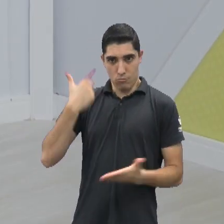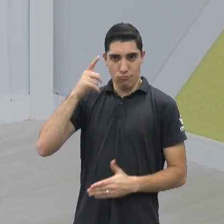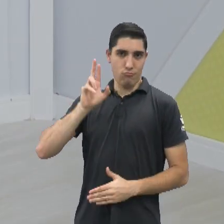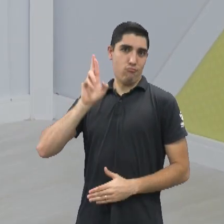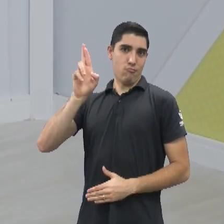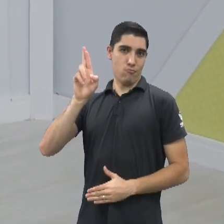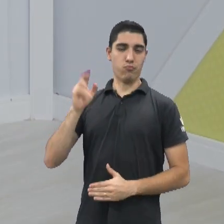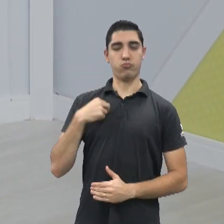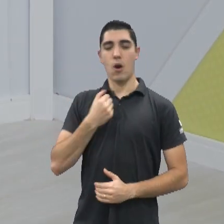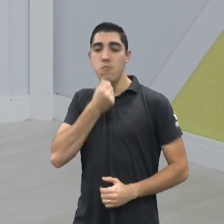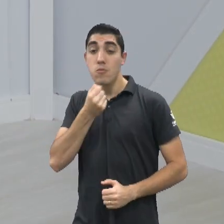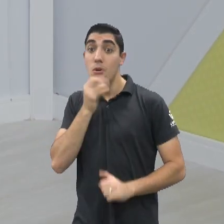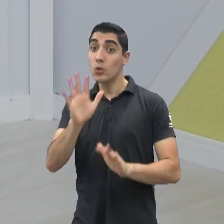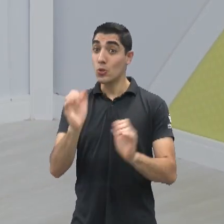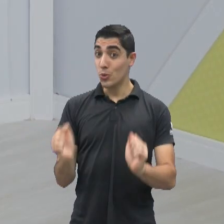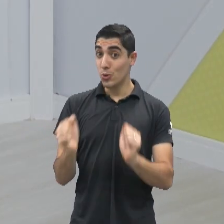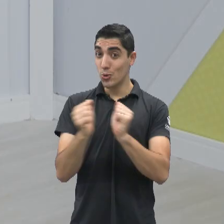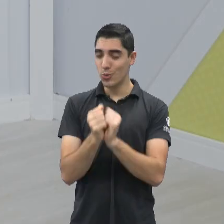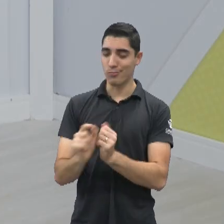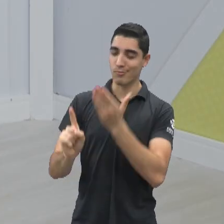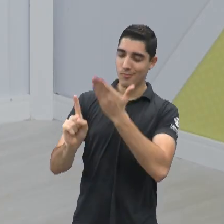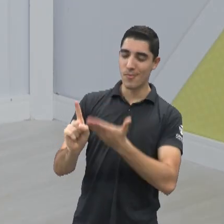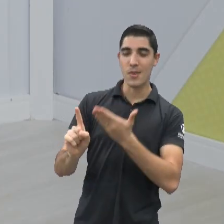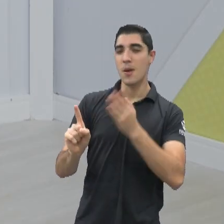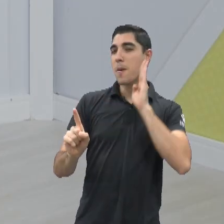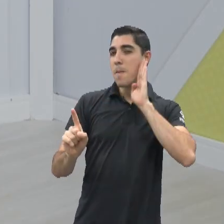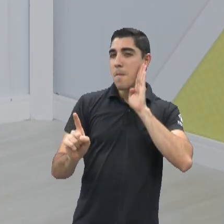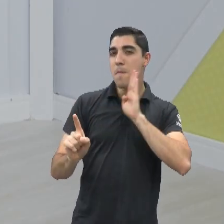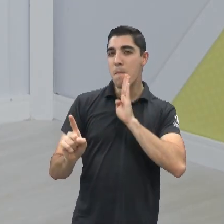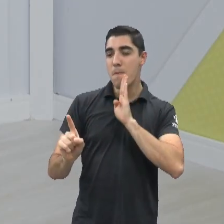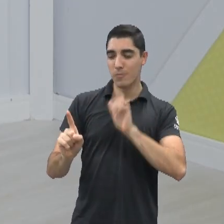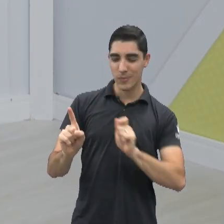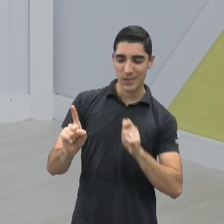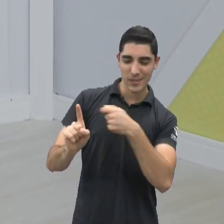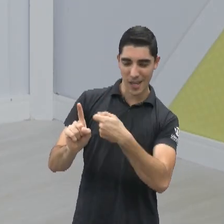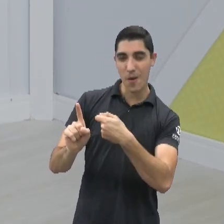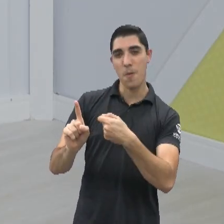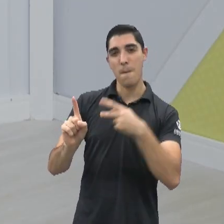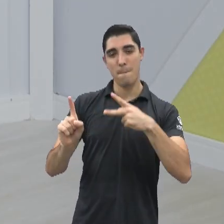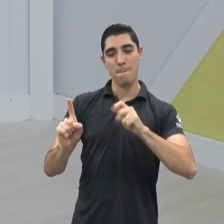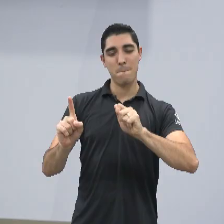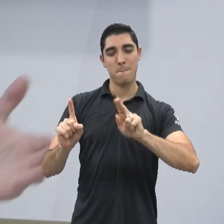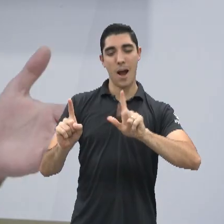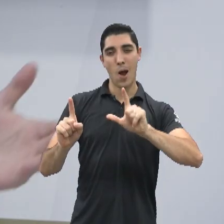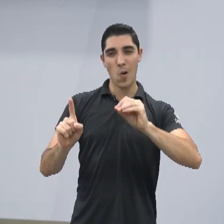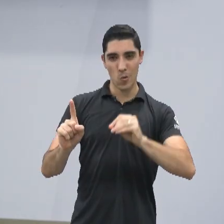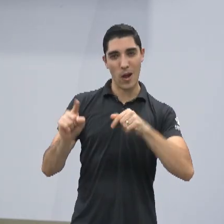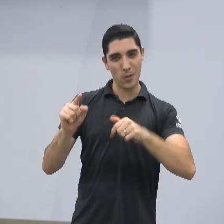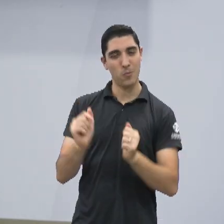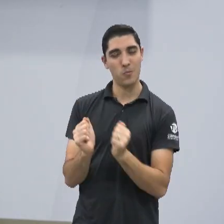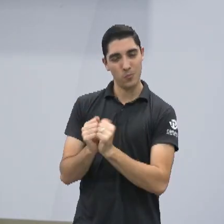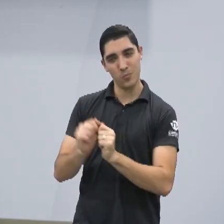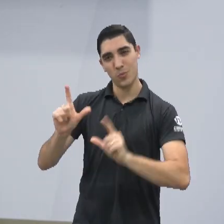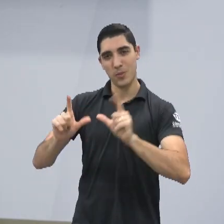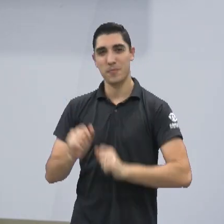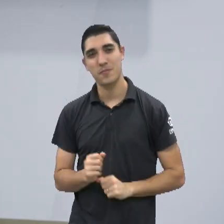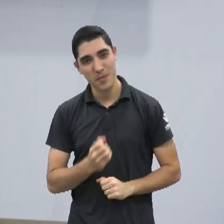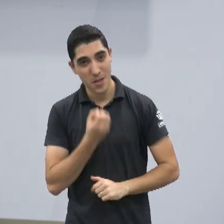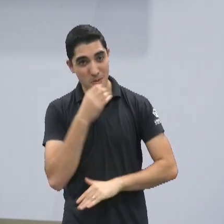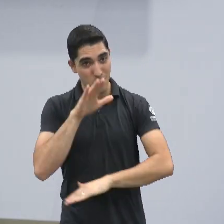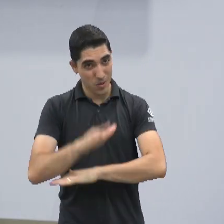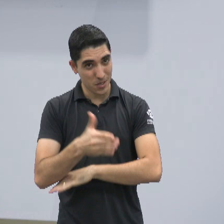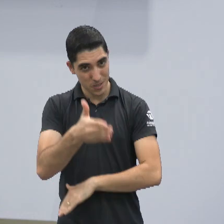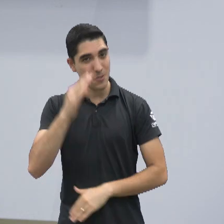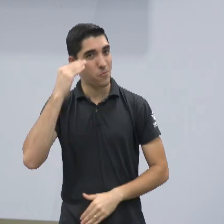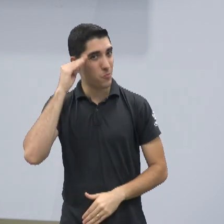inenarrável estar com ele, o Paulo Ricardo, nos comentários aqui do Hora do Esporte. Boa tarde, Paulo. Boa tarde, Bruno. Boa tarde a todos que